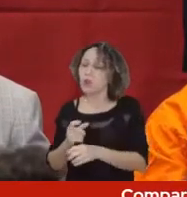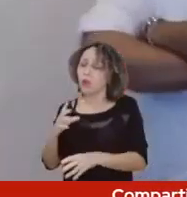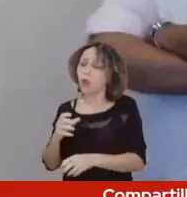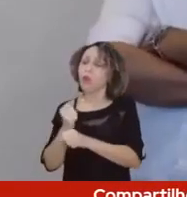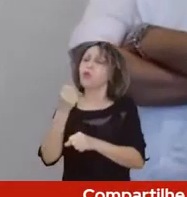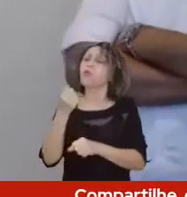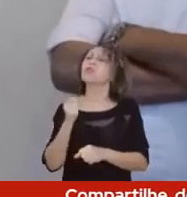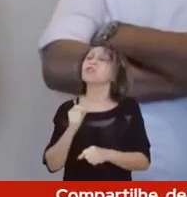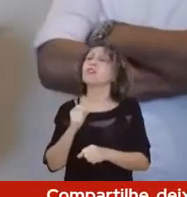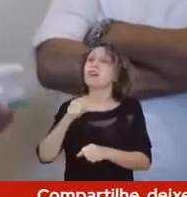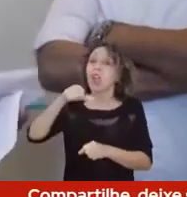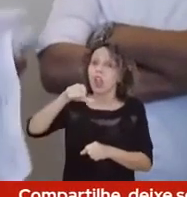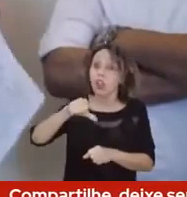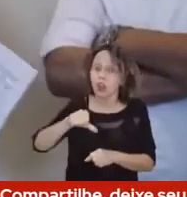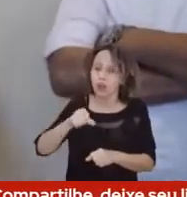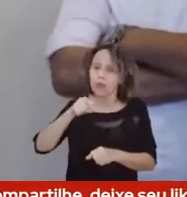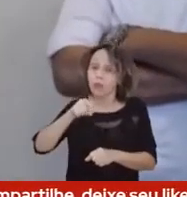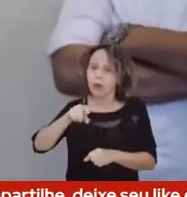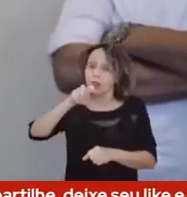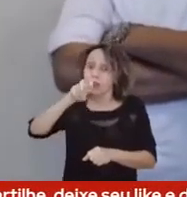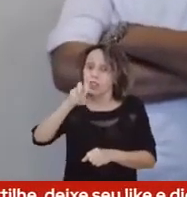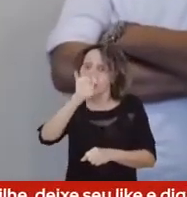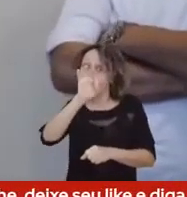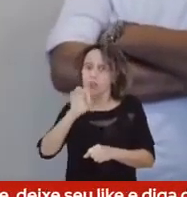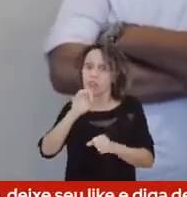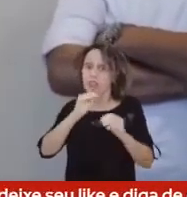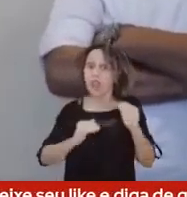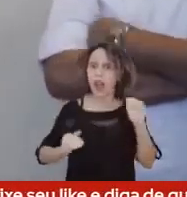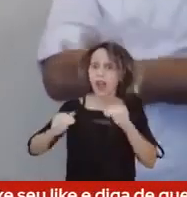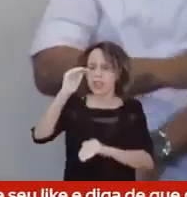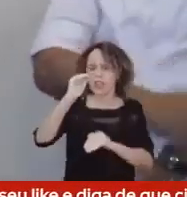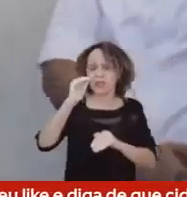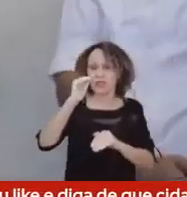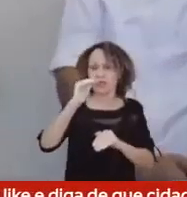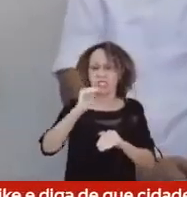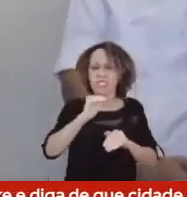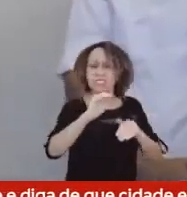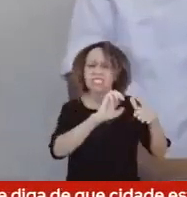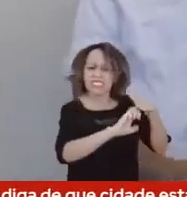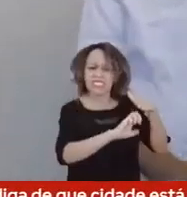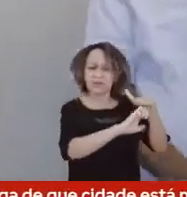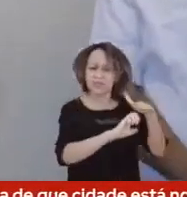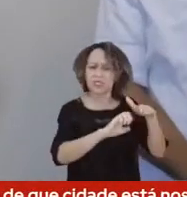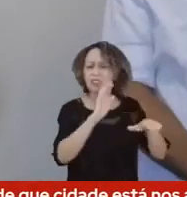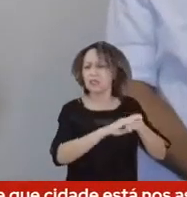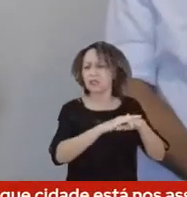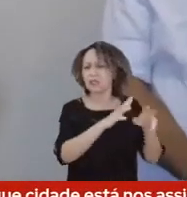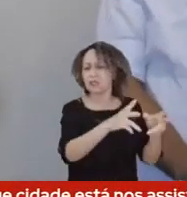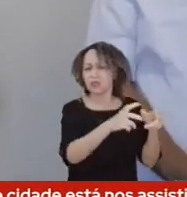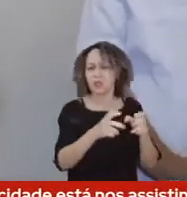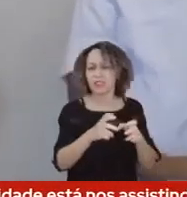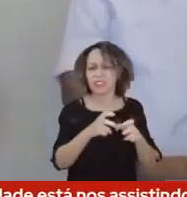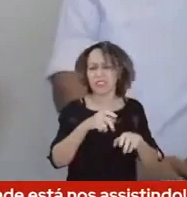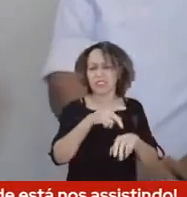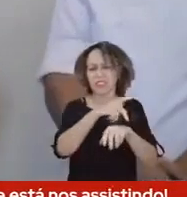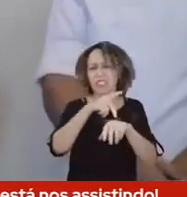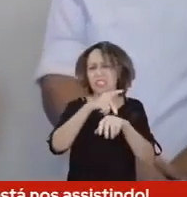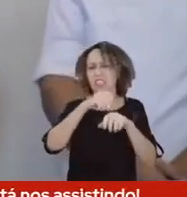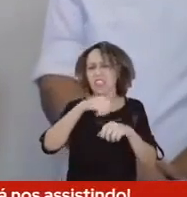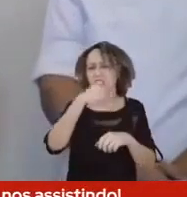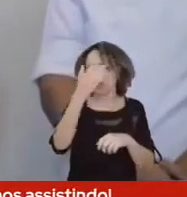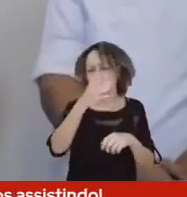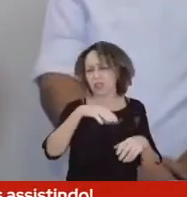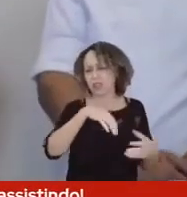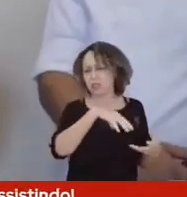9,5%, acima da média das petroleiras internacionais. E, mesmo assim, ainda dá para dobrar